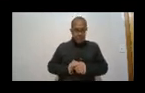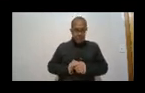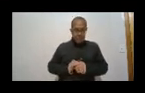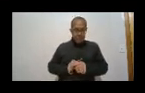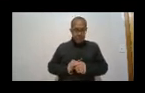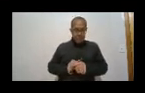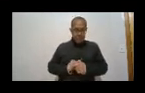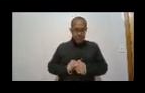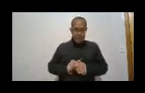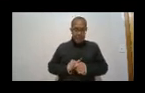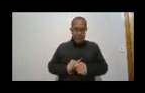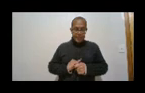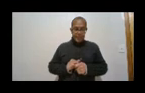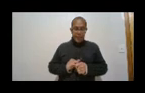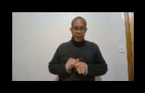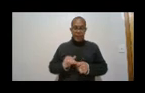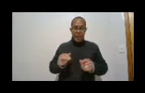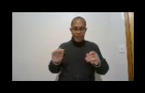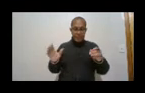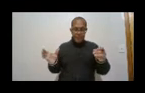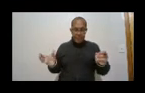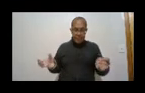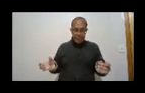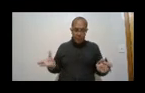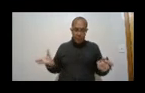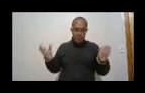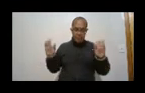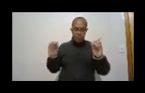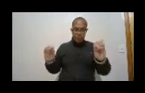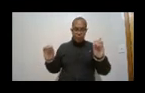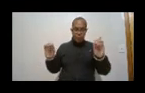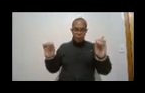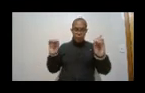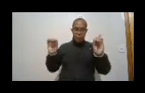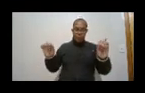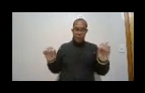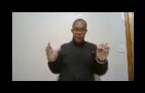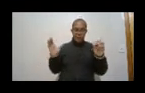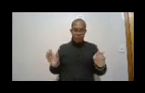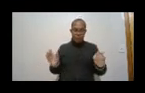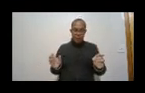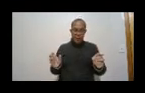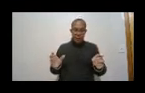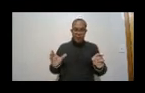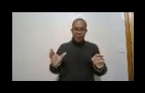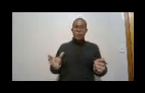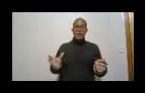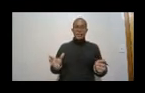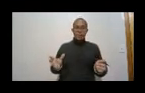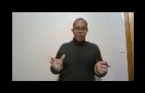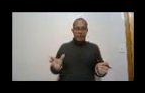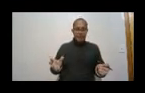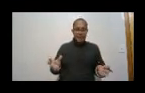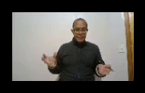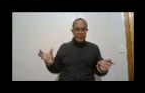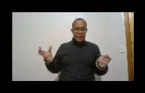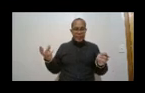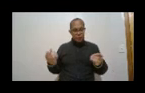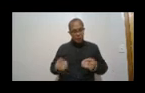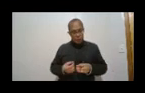né? A ideia o que é? Inserir ou expor um grupo polar funcional para tornar essa